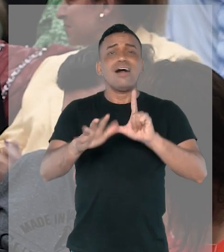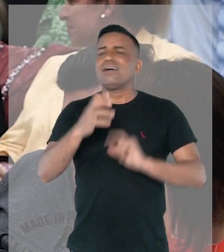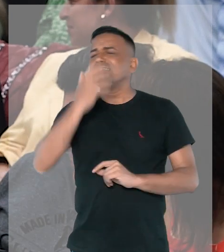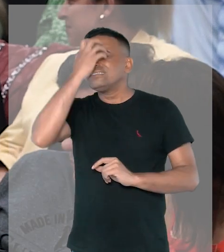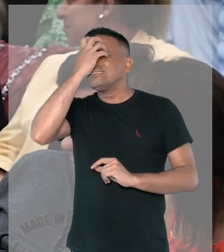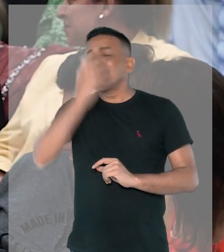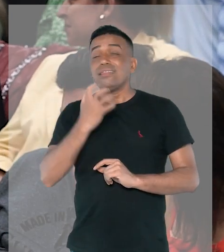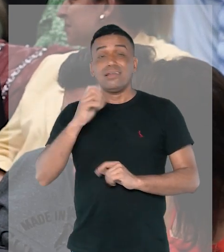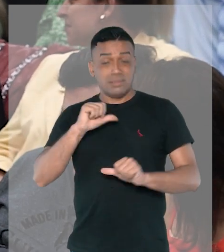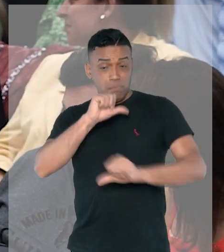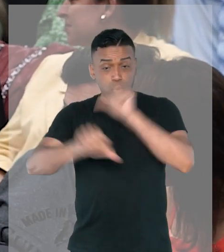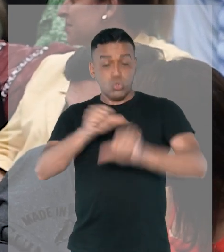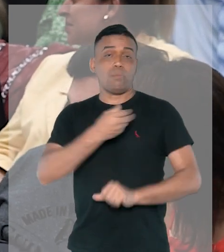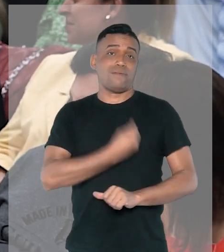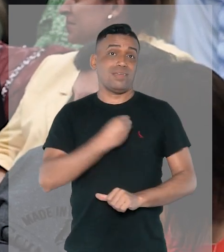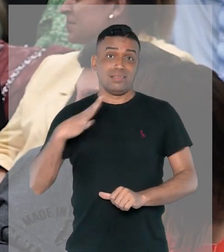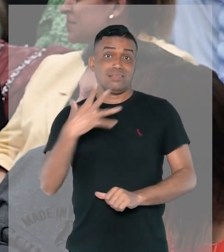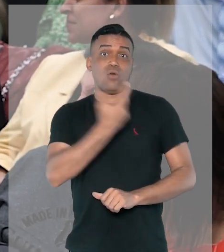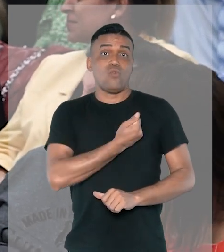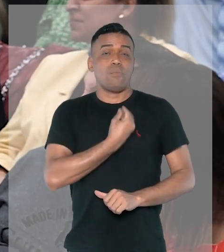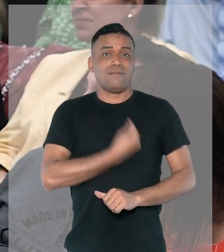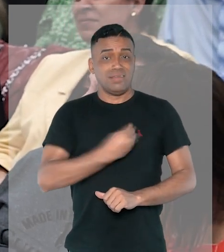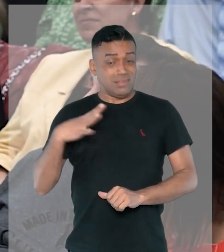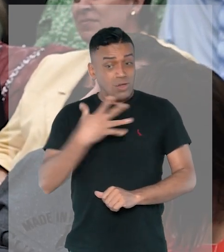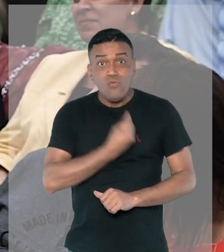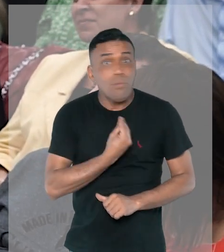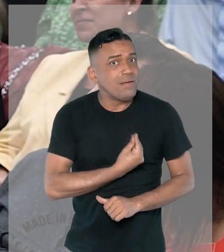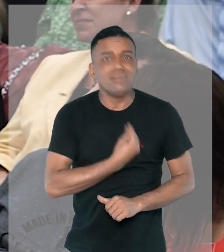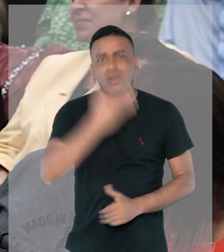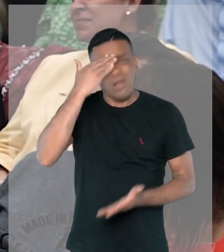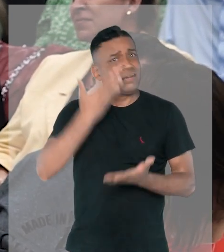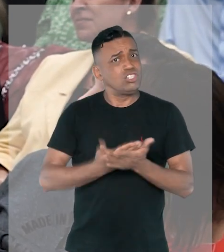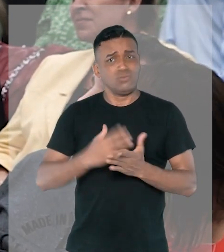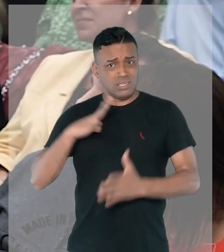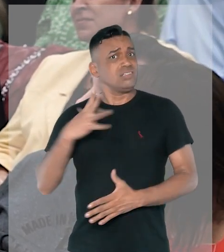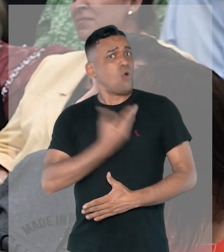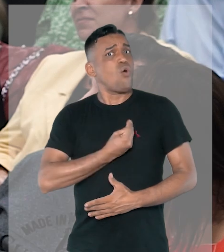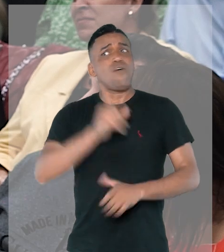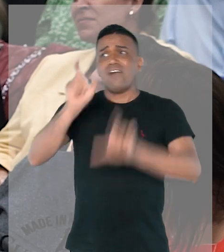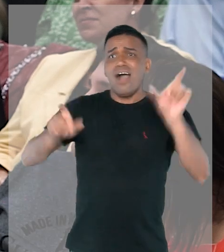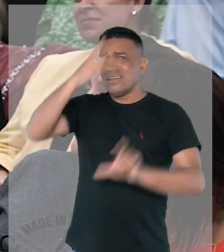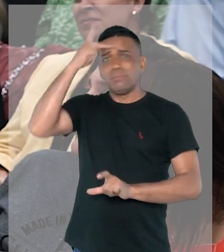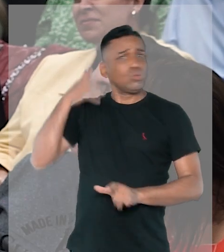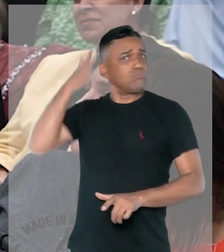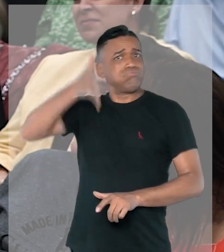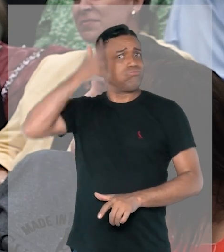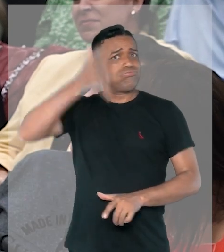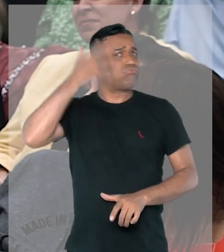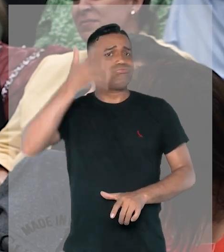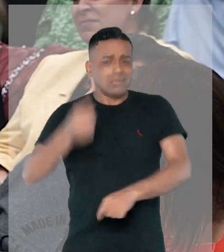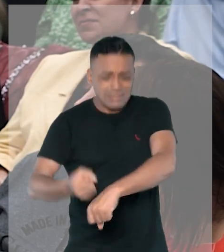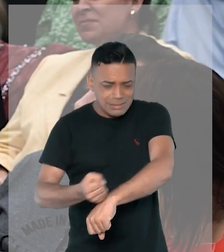certeza fez comigo, de salvar minha vida aquele dia realmente. Eu acredito que você salvou a vida de muitas pessoas com suas falas, com